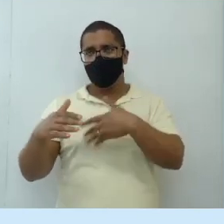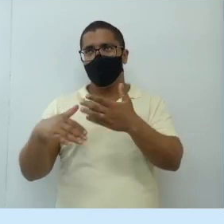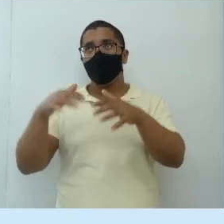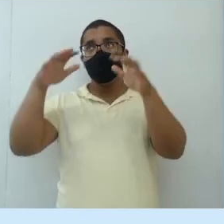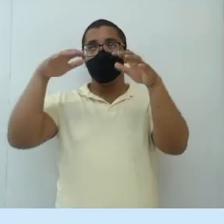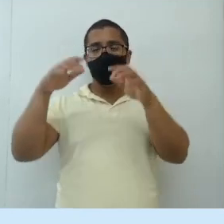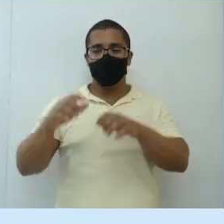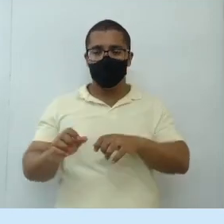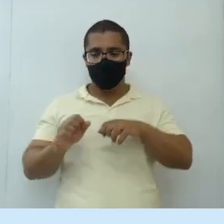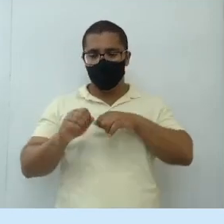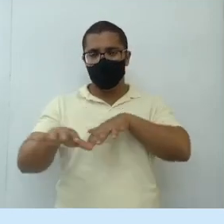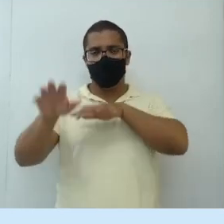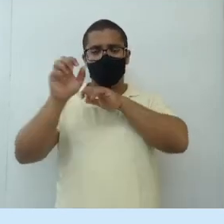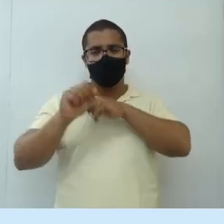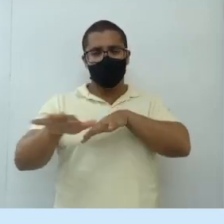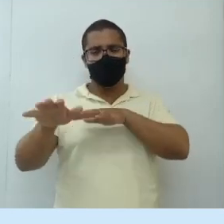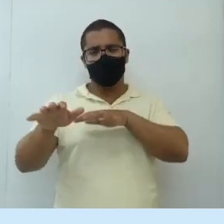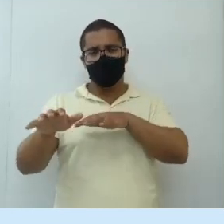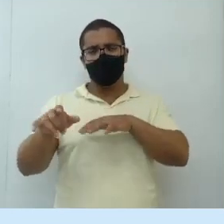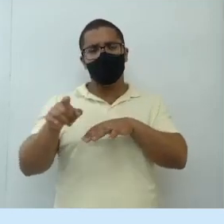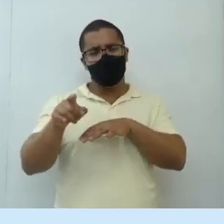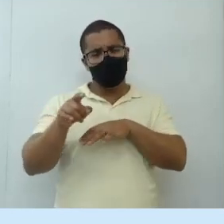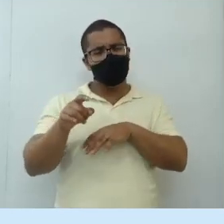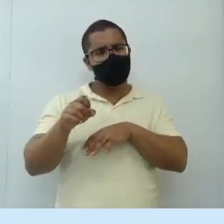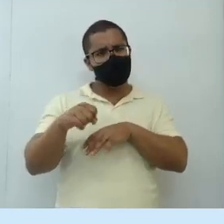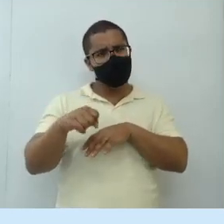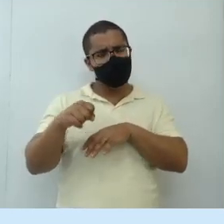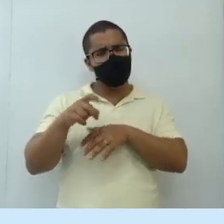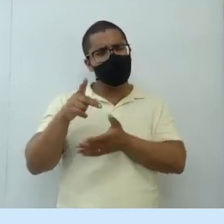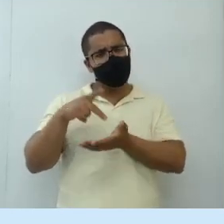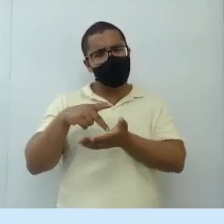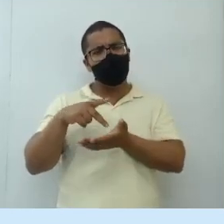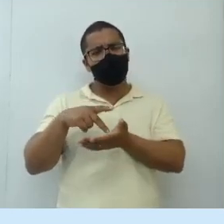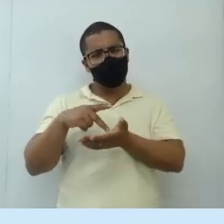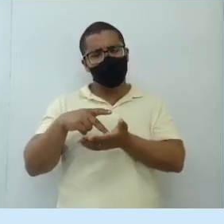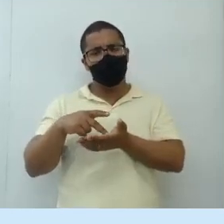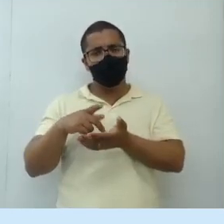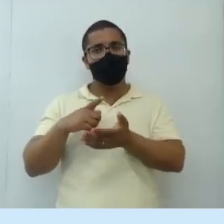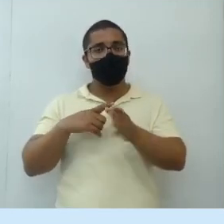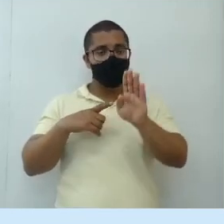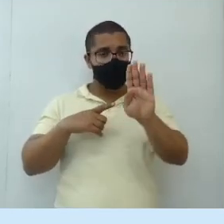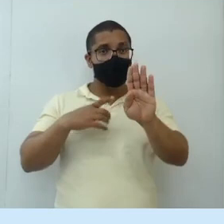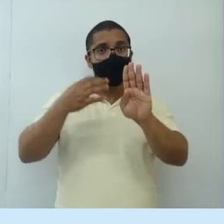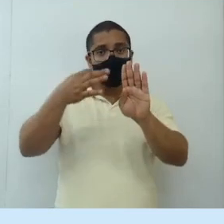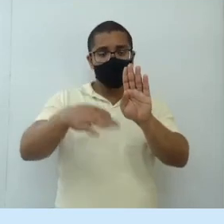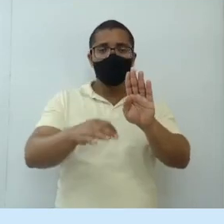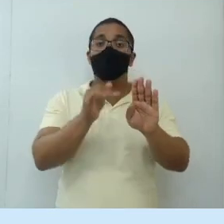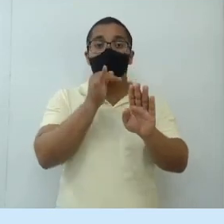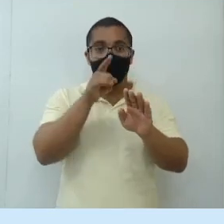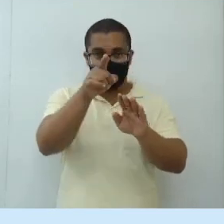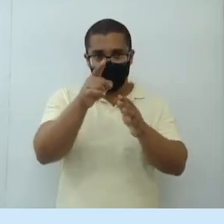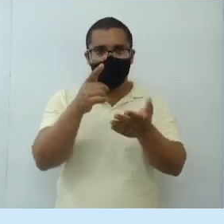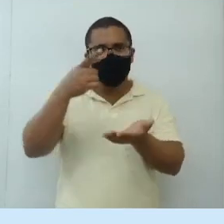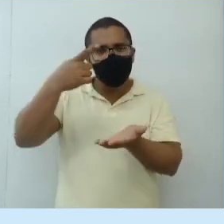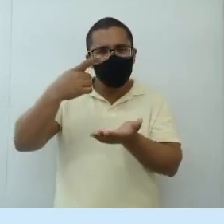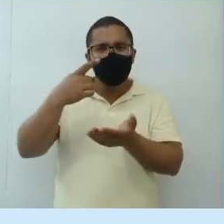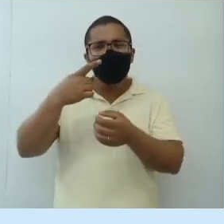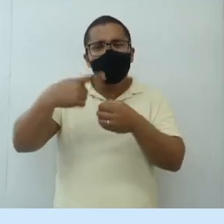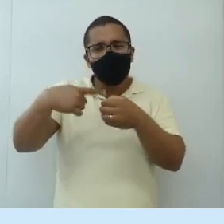e volta OK não é com isso então também está correta muito como também como você vai para o interior